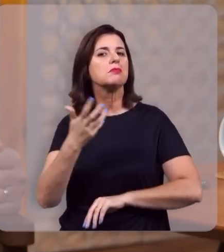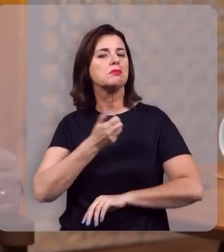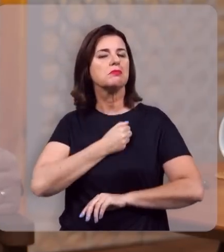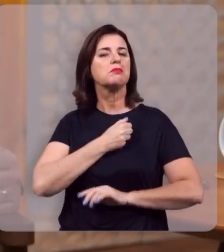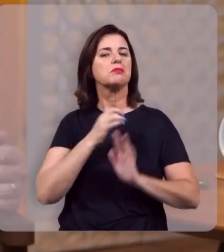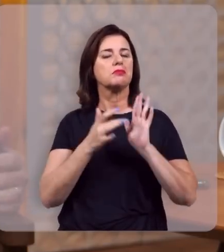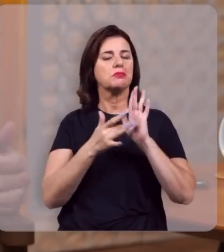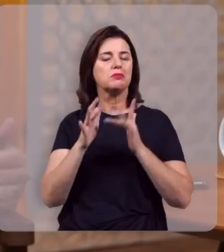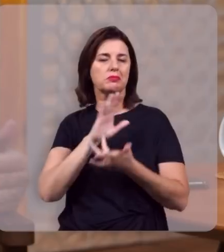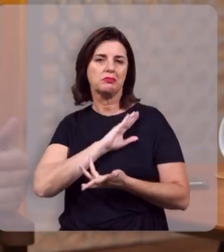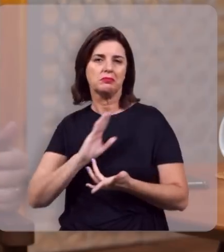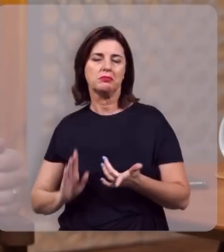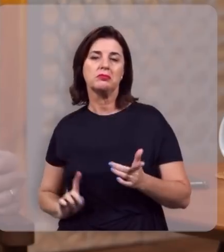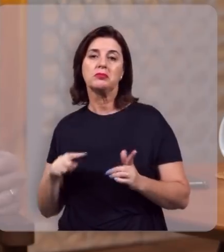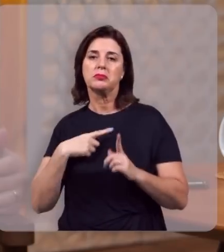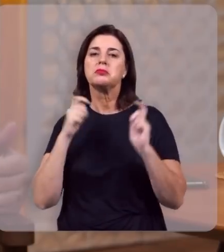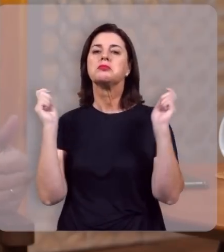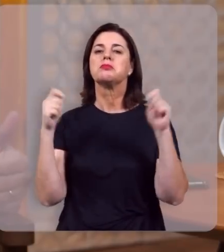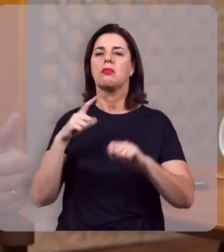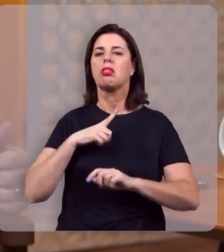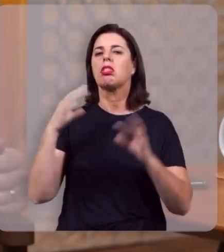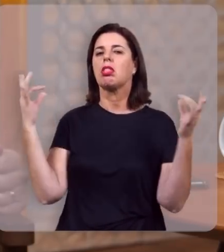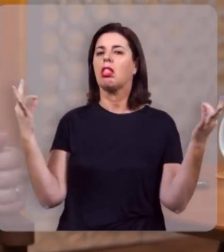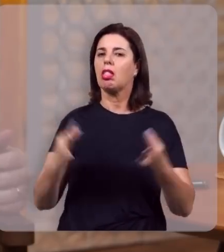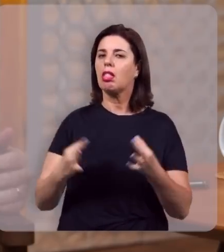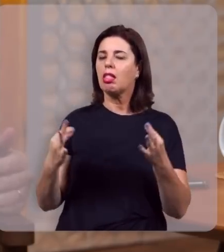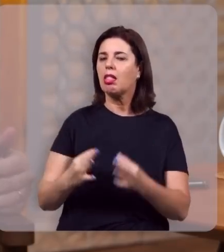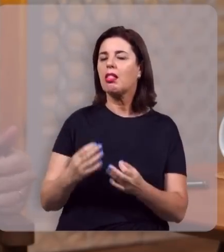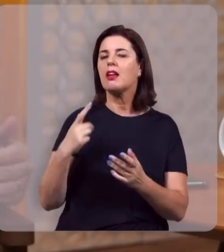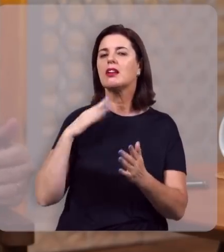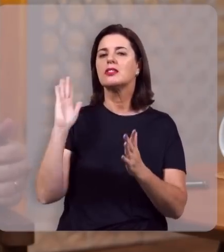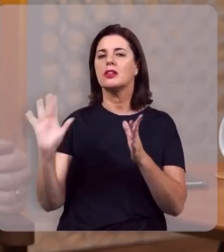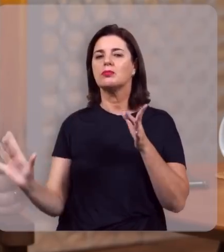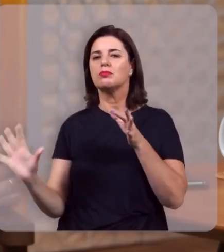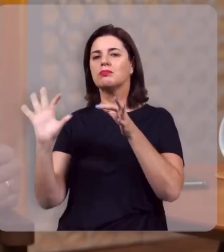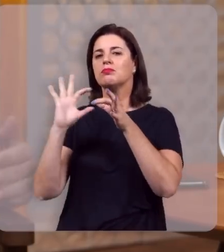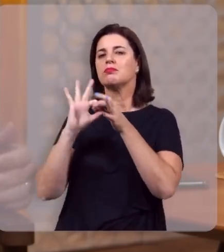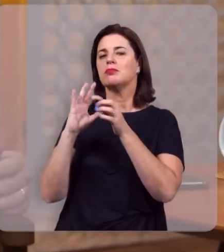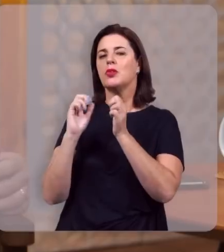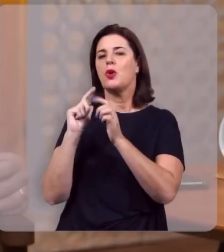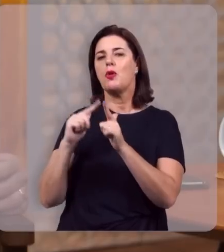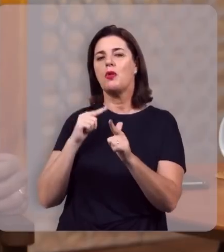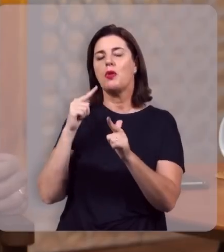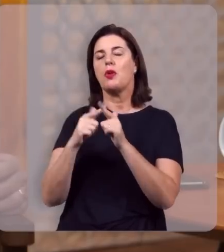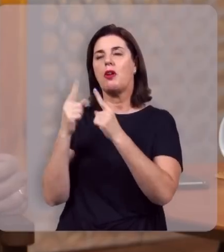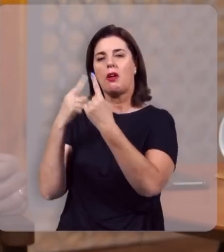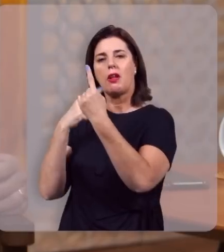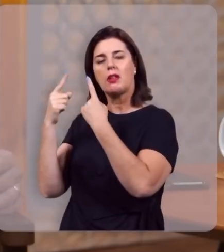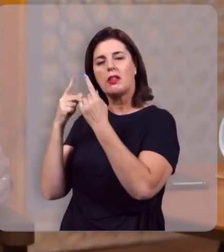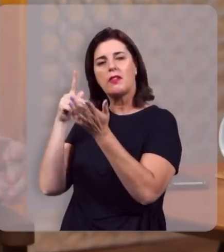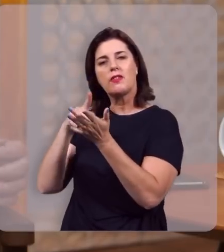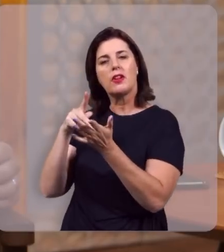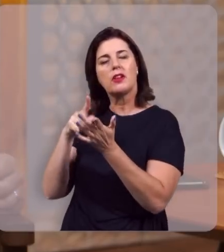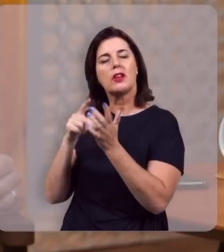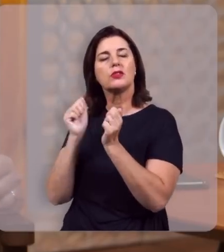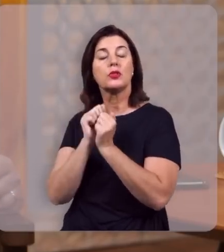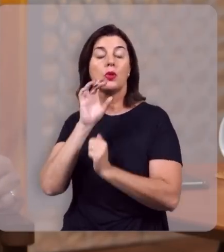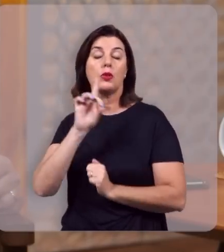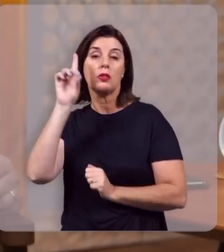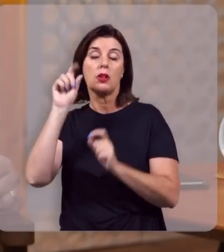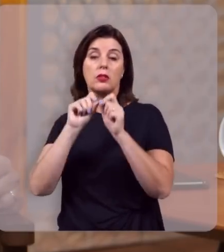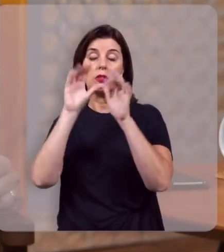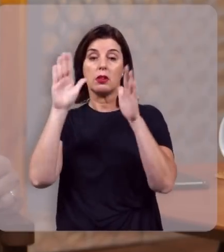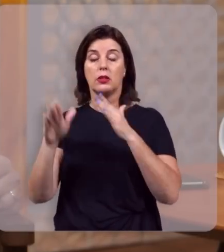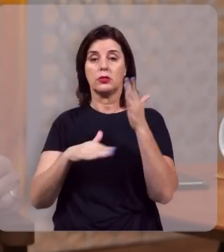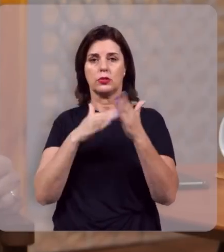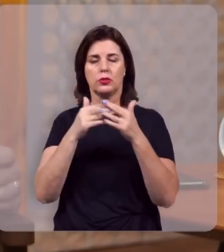nós podemos ter a convicção que fomos trazidos de volta para um relacionamento real e efetivo com Deus, Criador